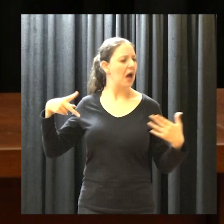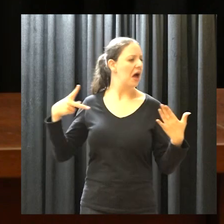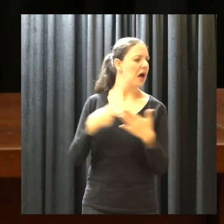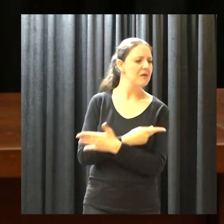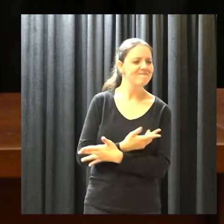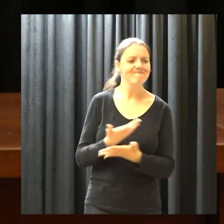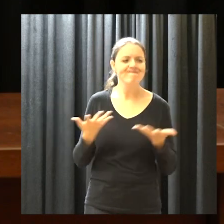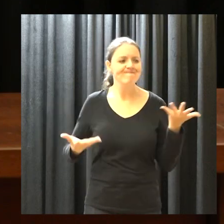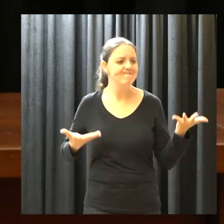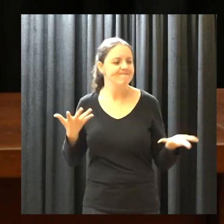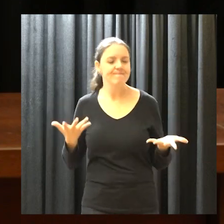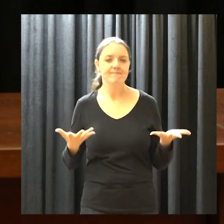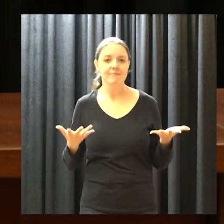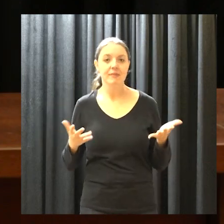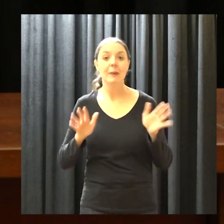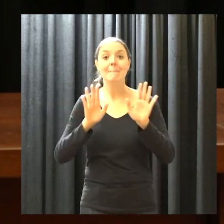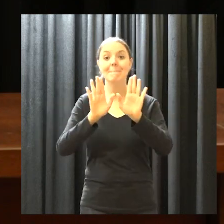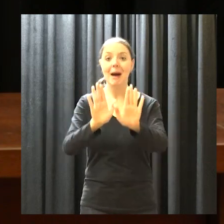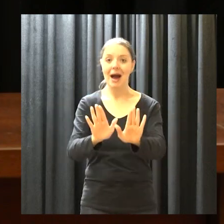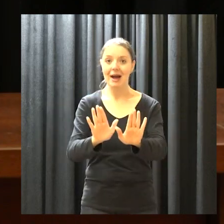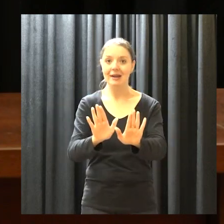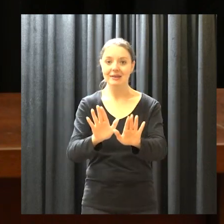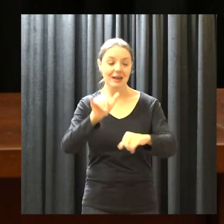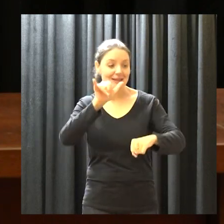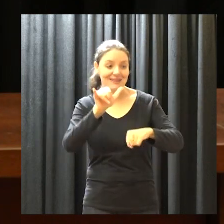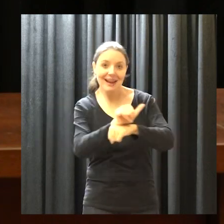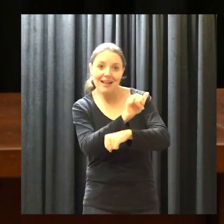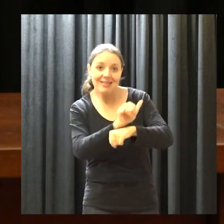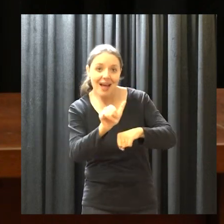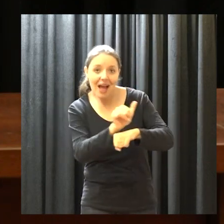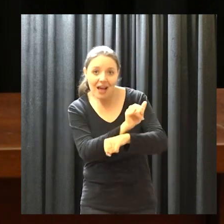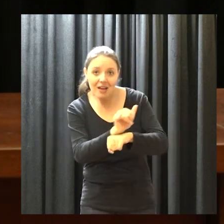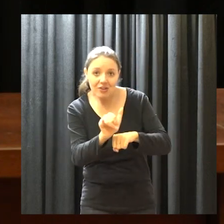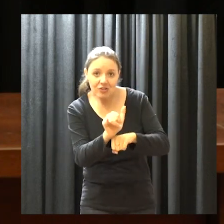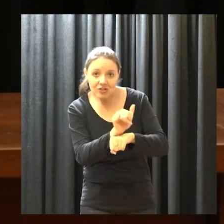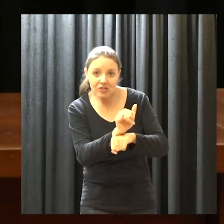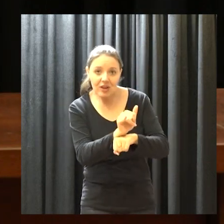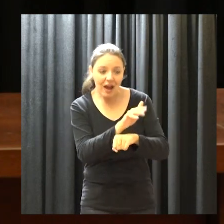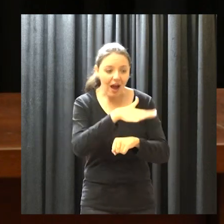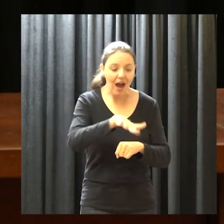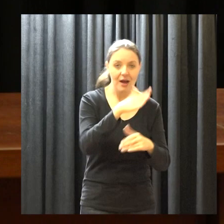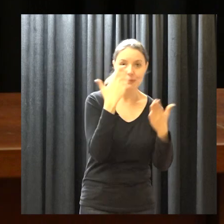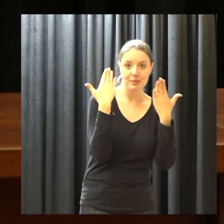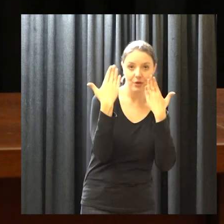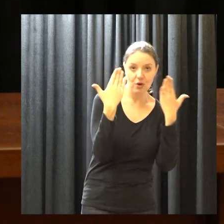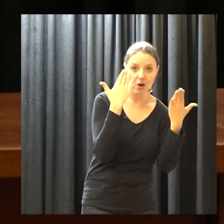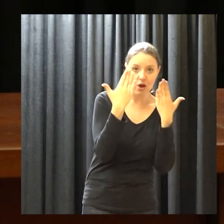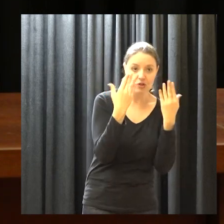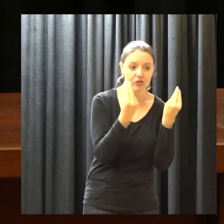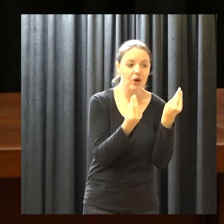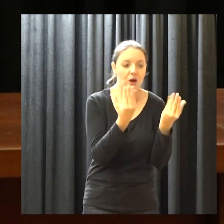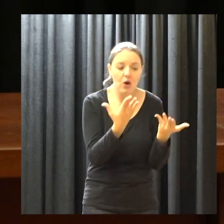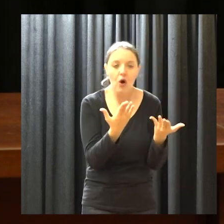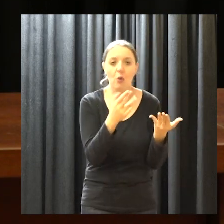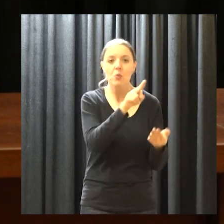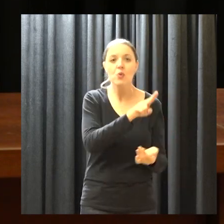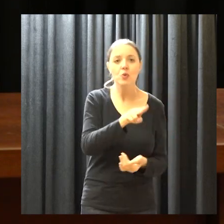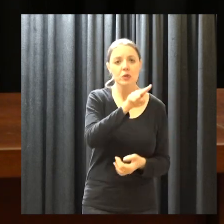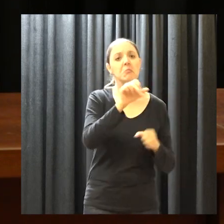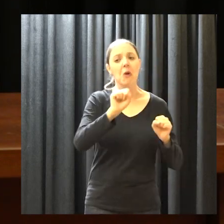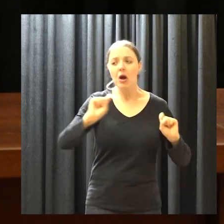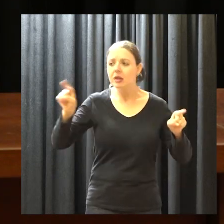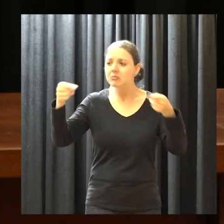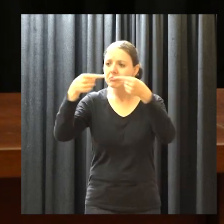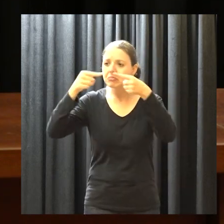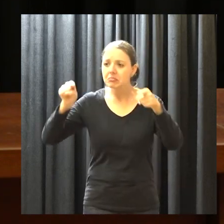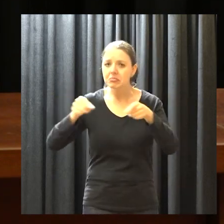enfim. Mas toda intervenção, toda intervenção psicológica, toda abordagem psicológica, ela pode ser